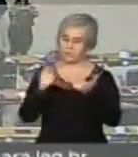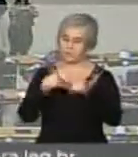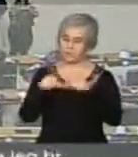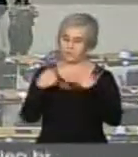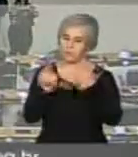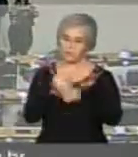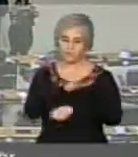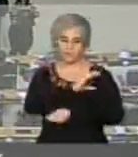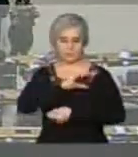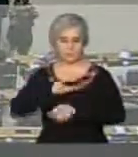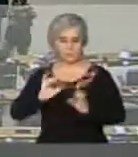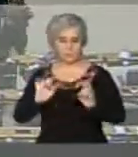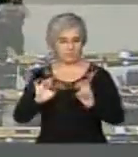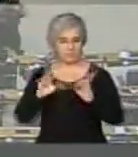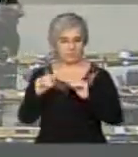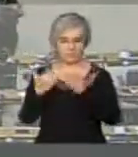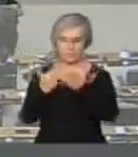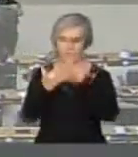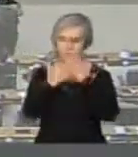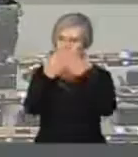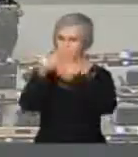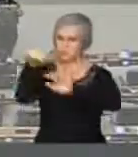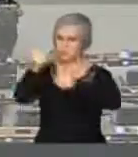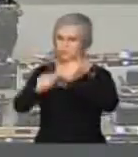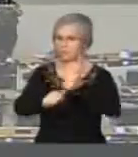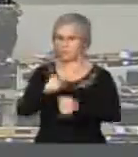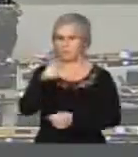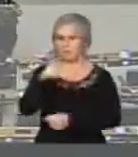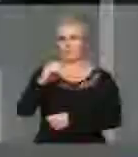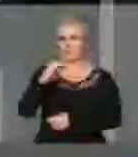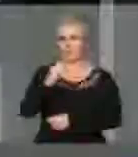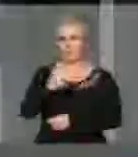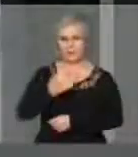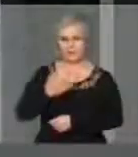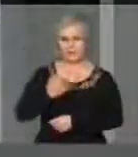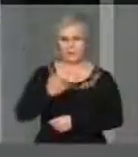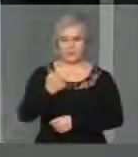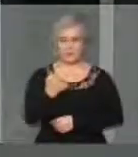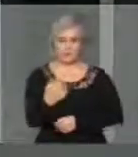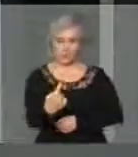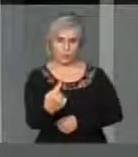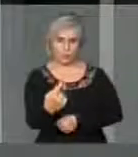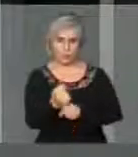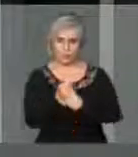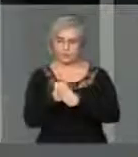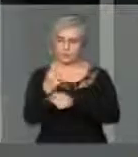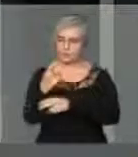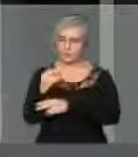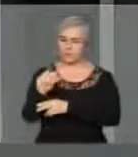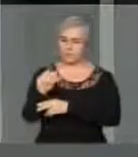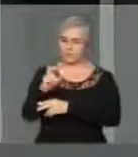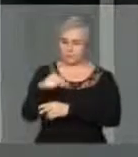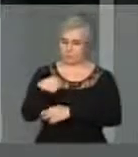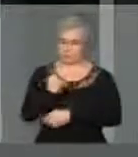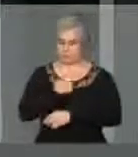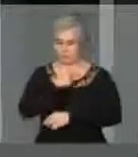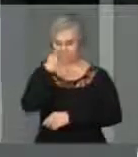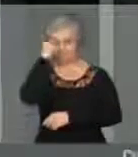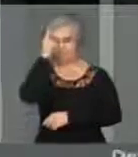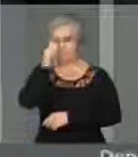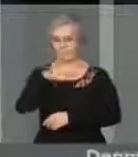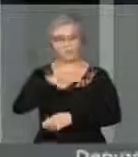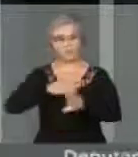comissão especial que avalia a PEC 1. A PEC 01 de 2015, de nossa autoria, que